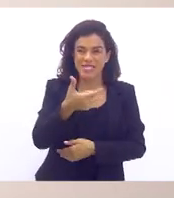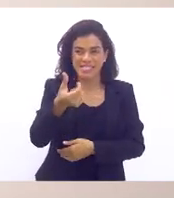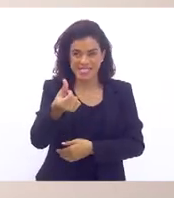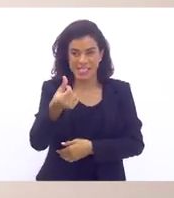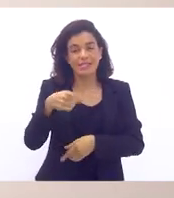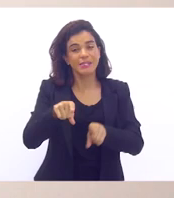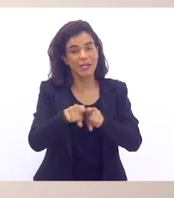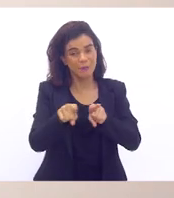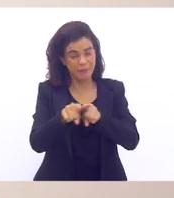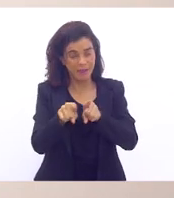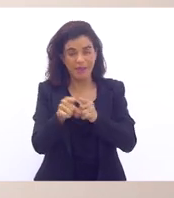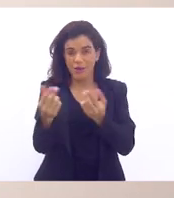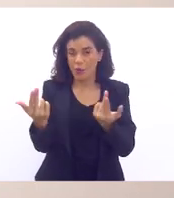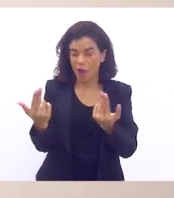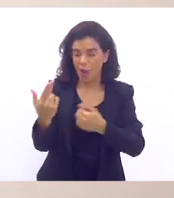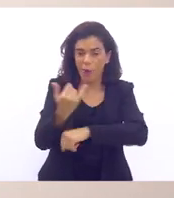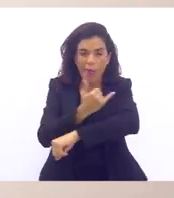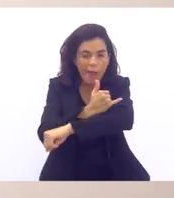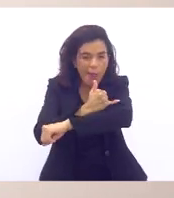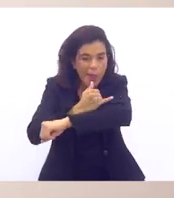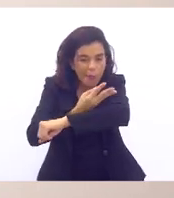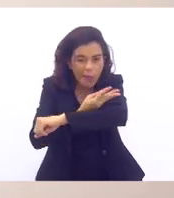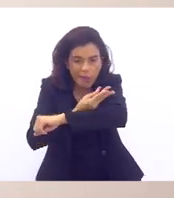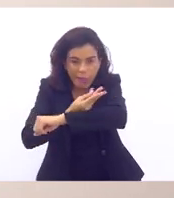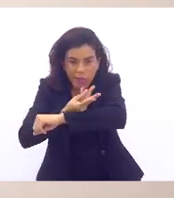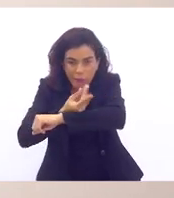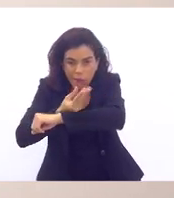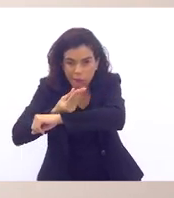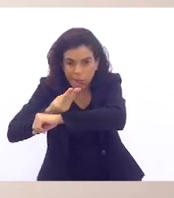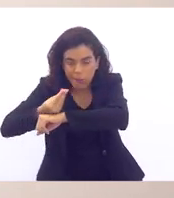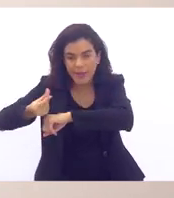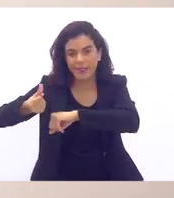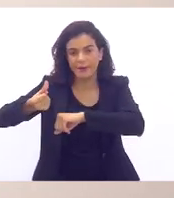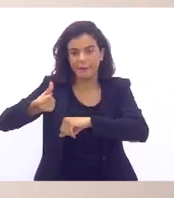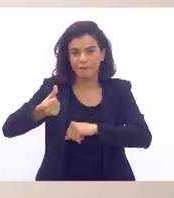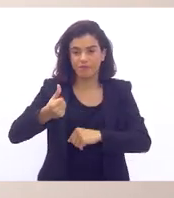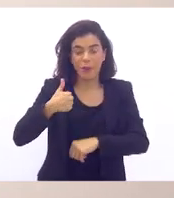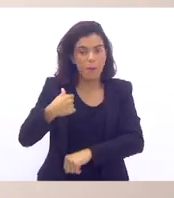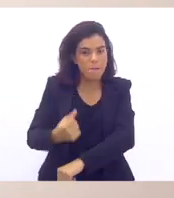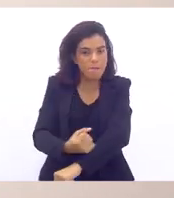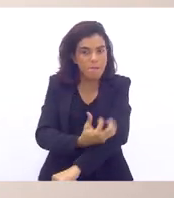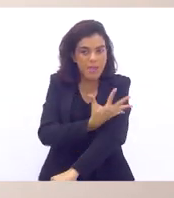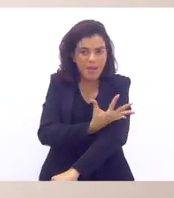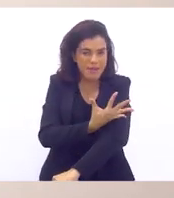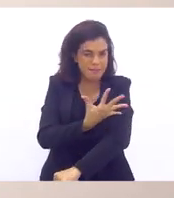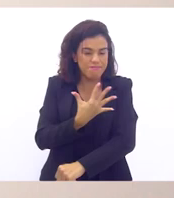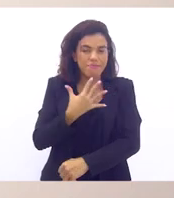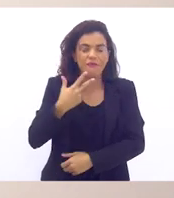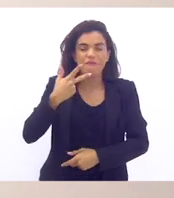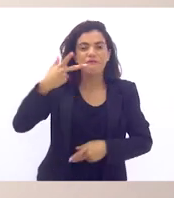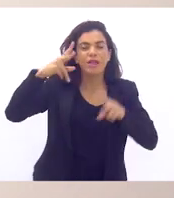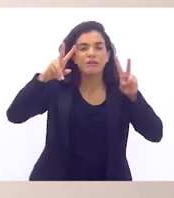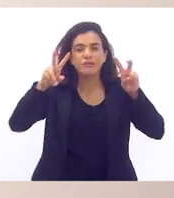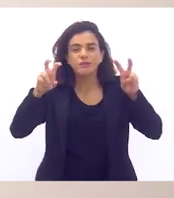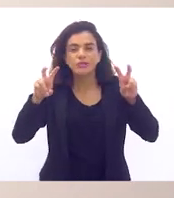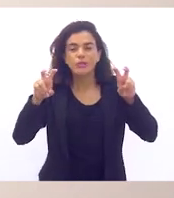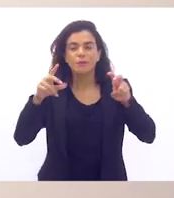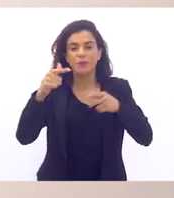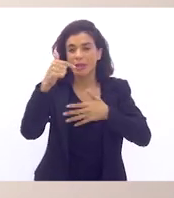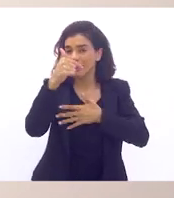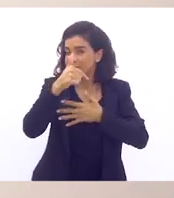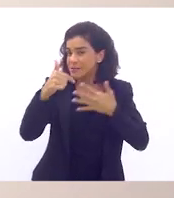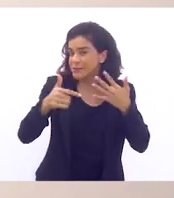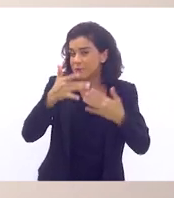que também tem epidermólise o Vanderson São pessoas que eu me arrepio em falar deles porque são pessoas